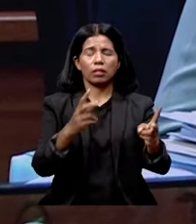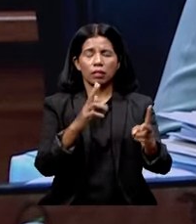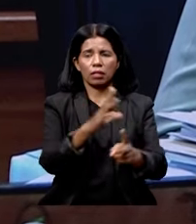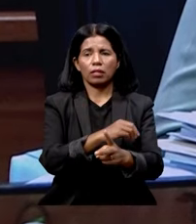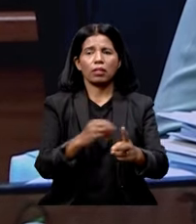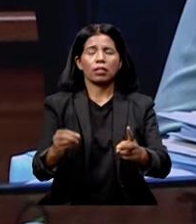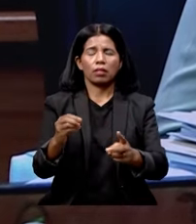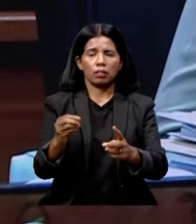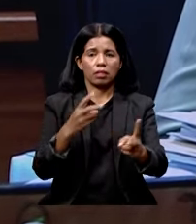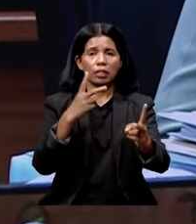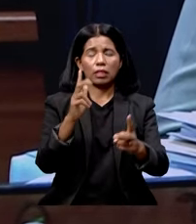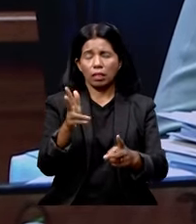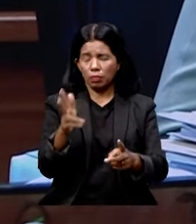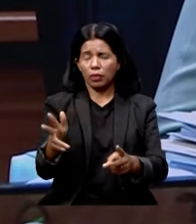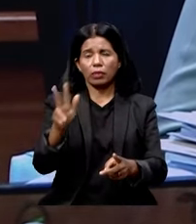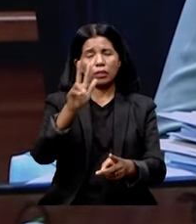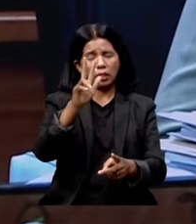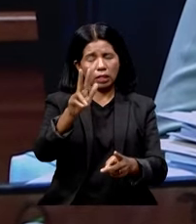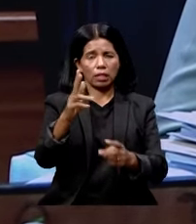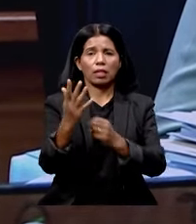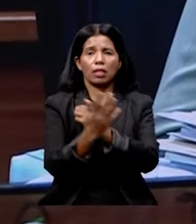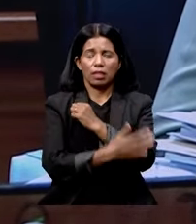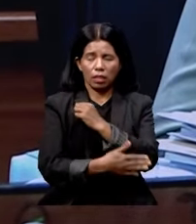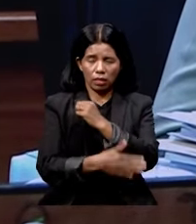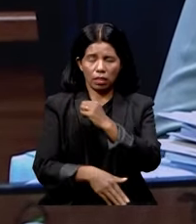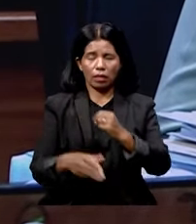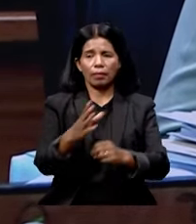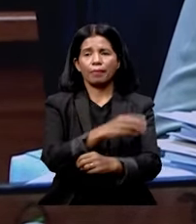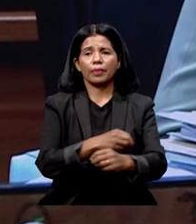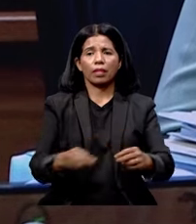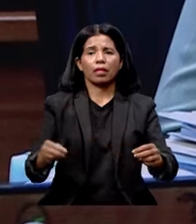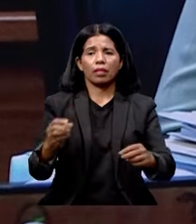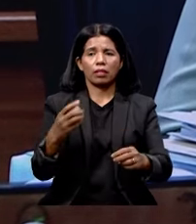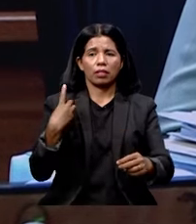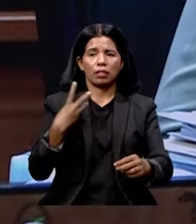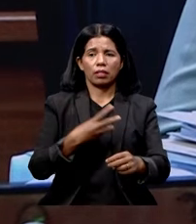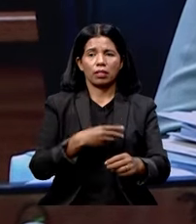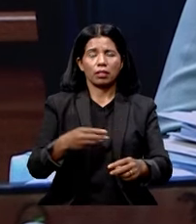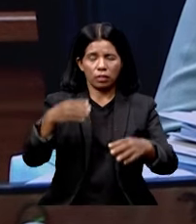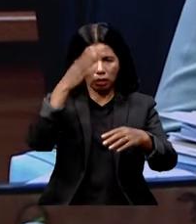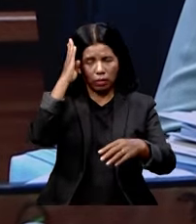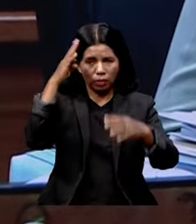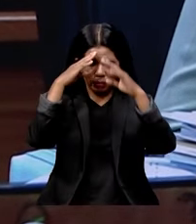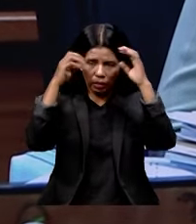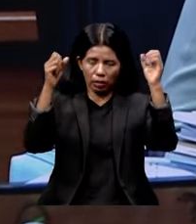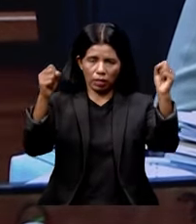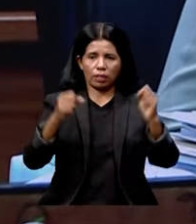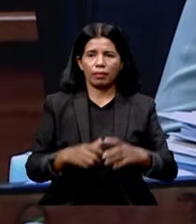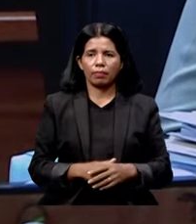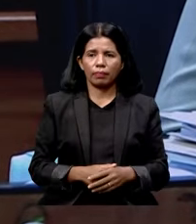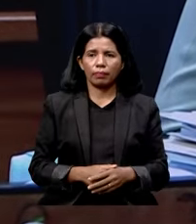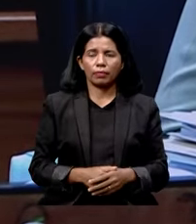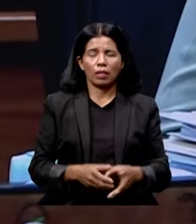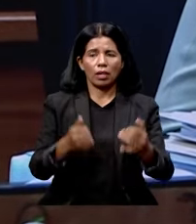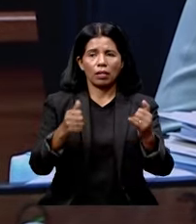países autorizado pelo Parlamento Nacional durante o mandato do senhor presidente da República.